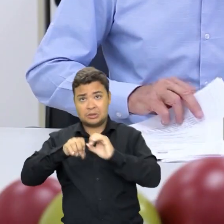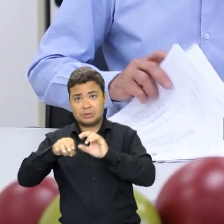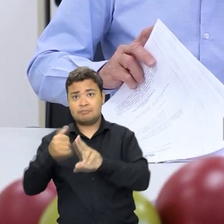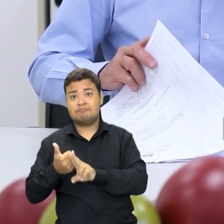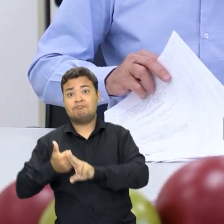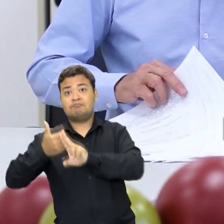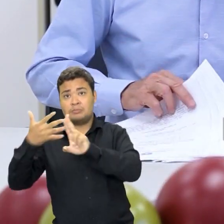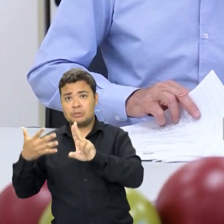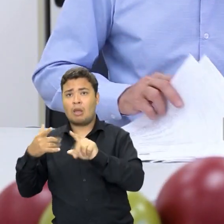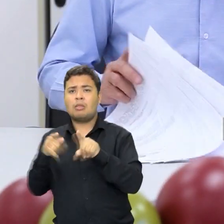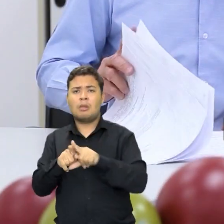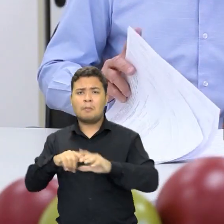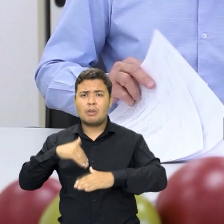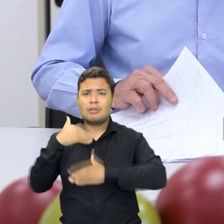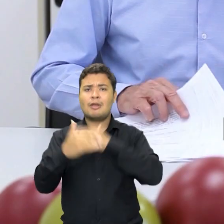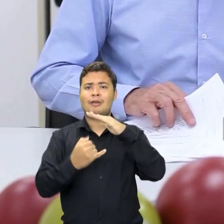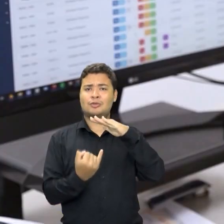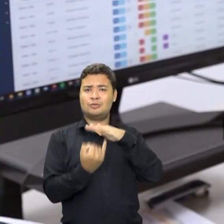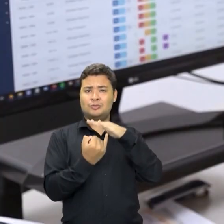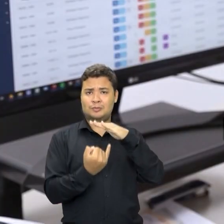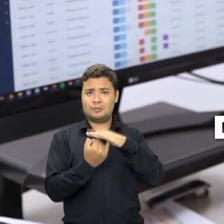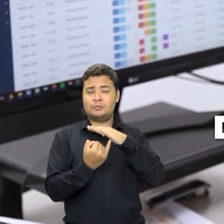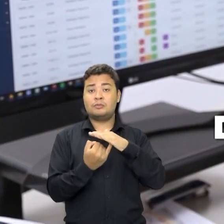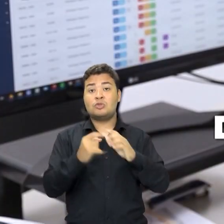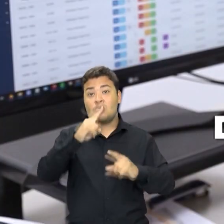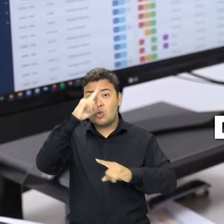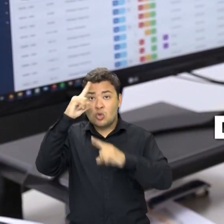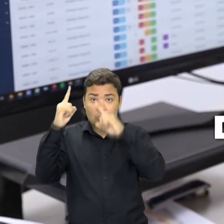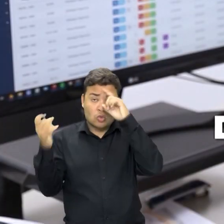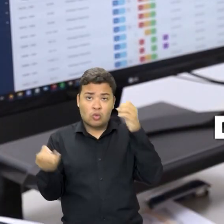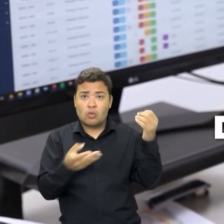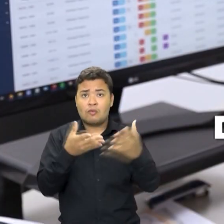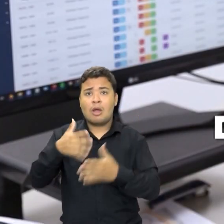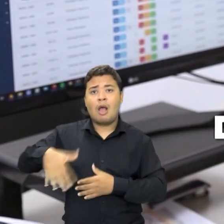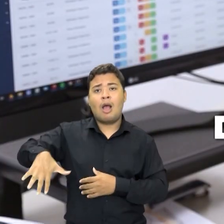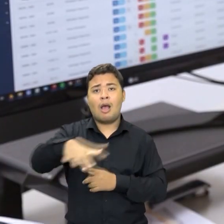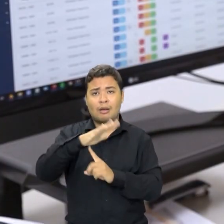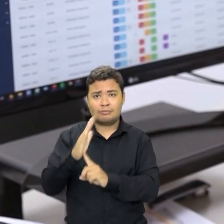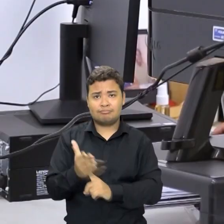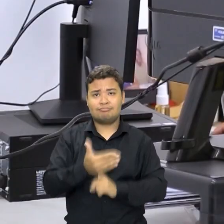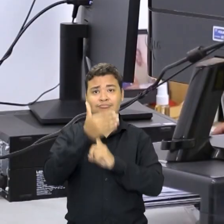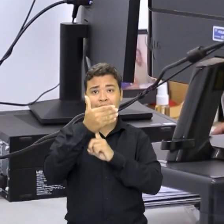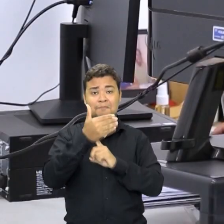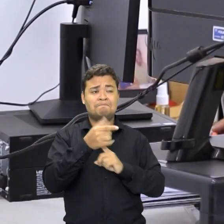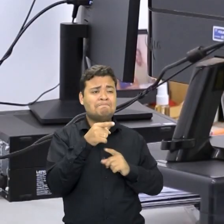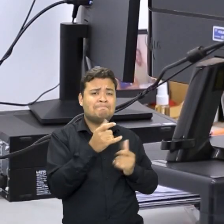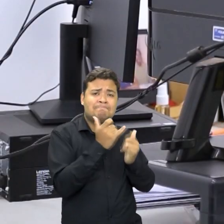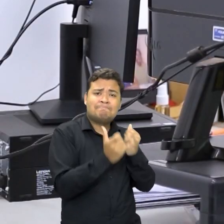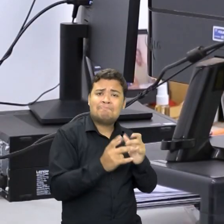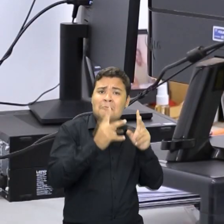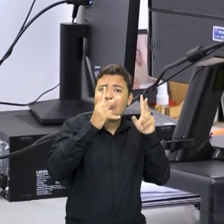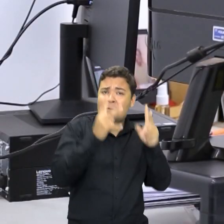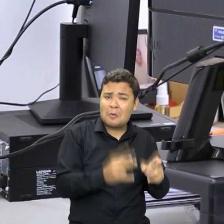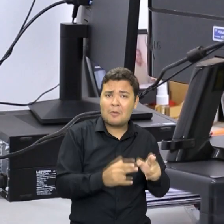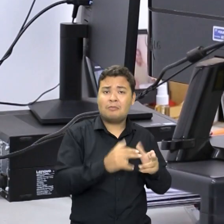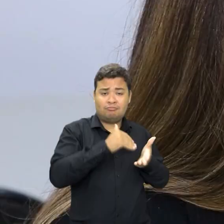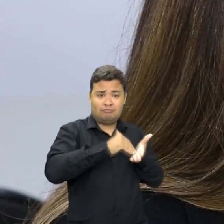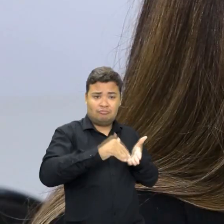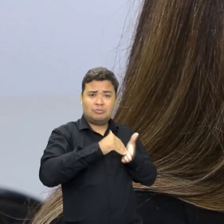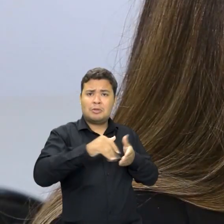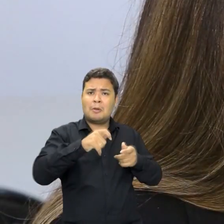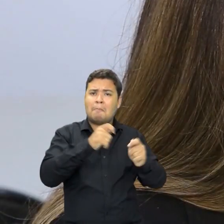pesquisa, ensino e extensão, bem como desenvolvimento institucional e inovação tecnológica. Ela atua como